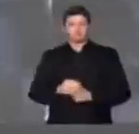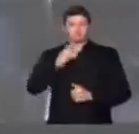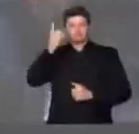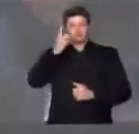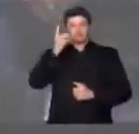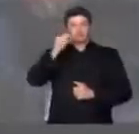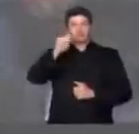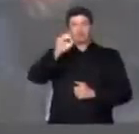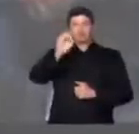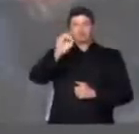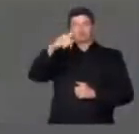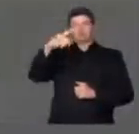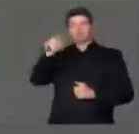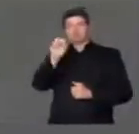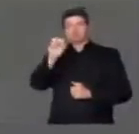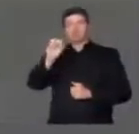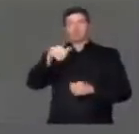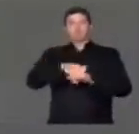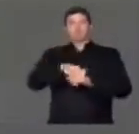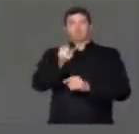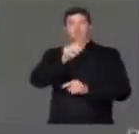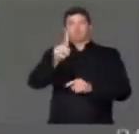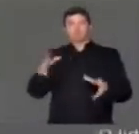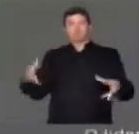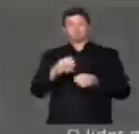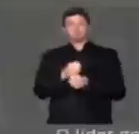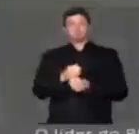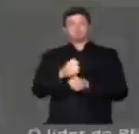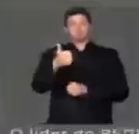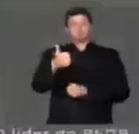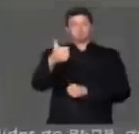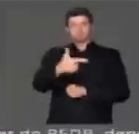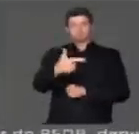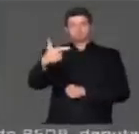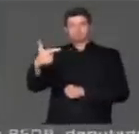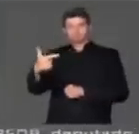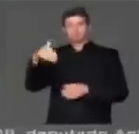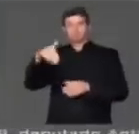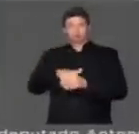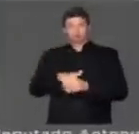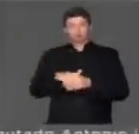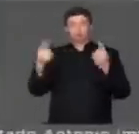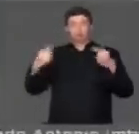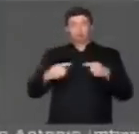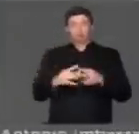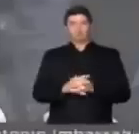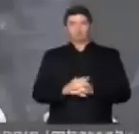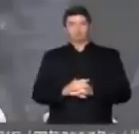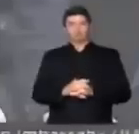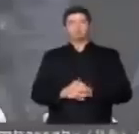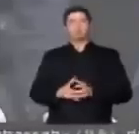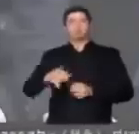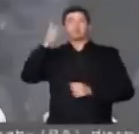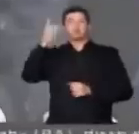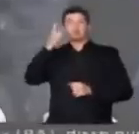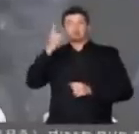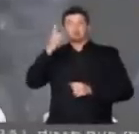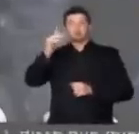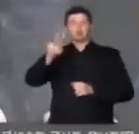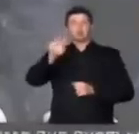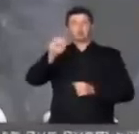Valmir Assunção votou não, totalizando 122 votos contrários. Como vota o deputado